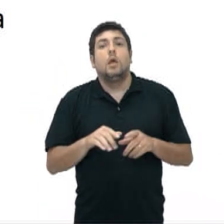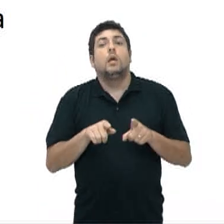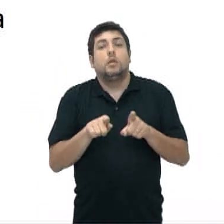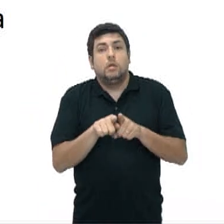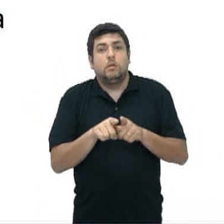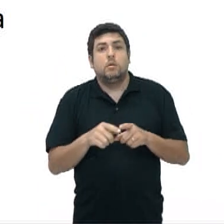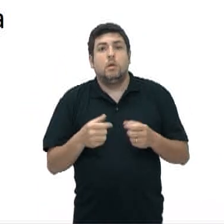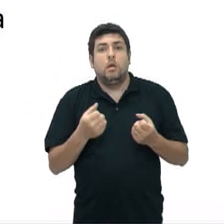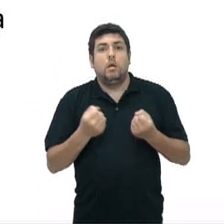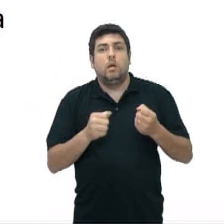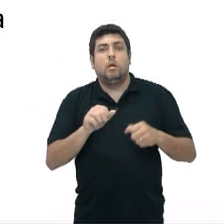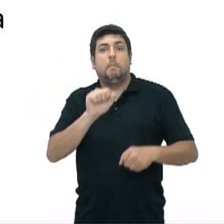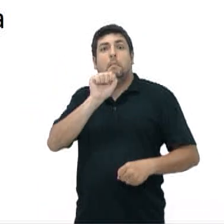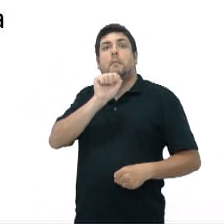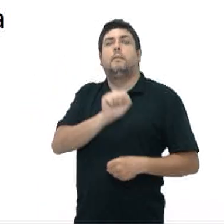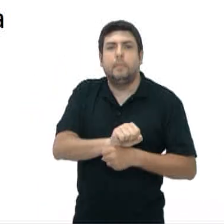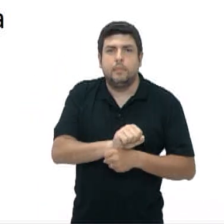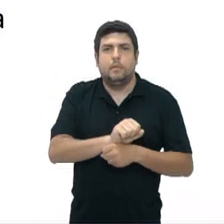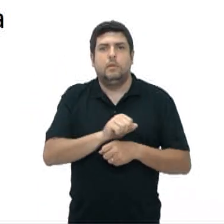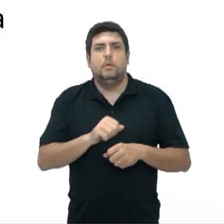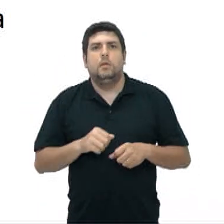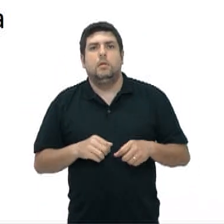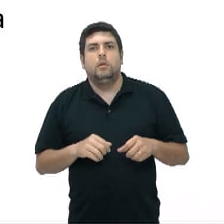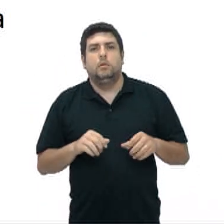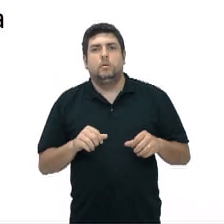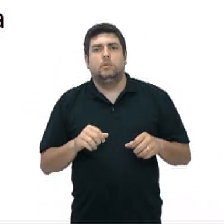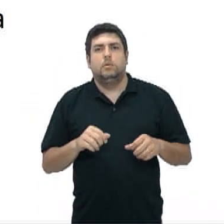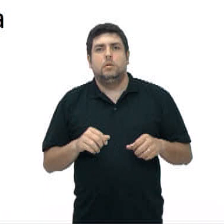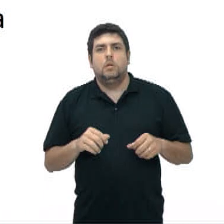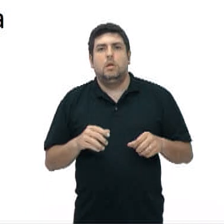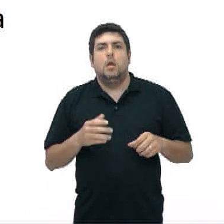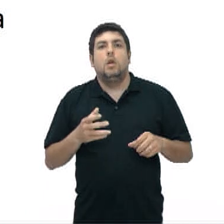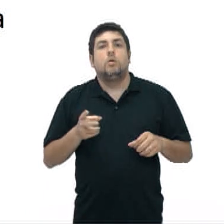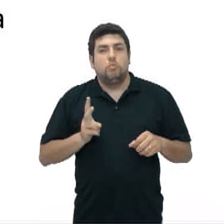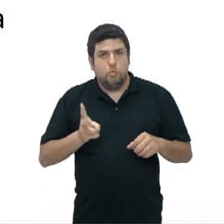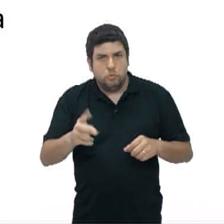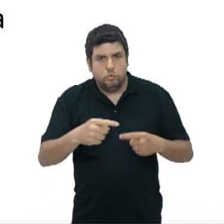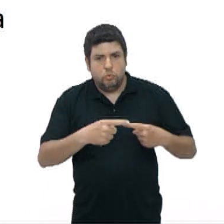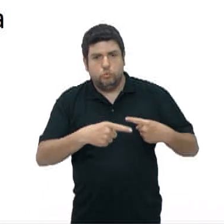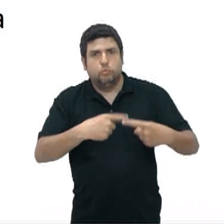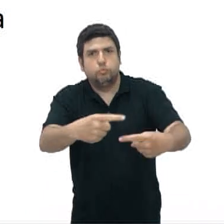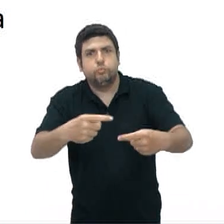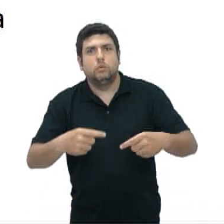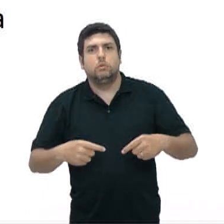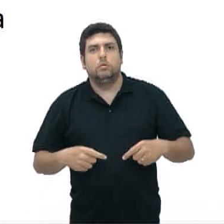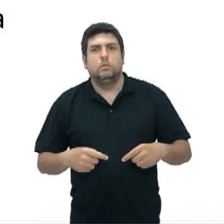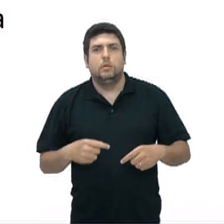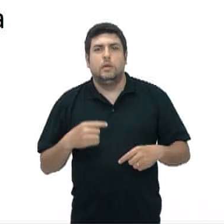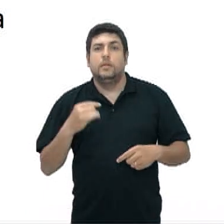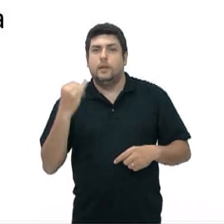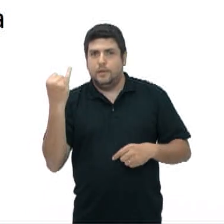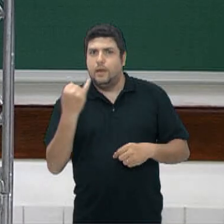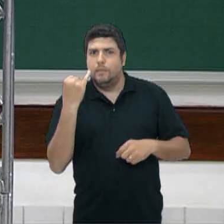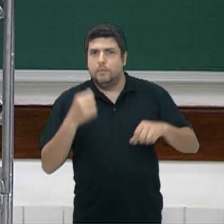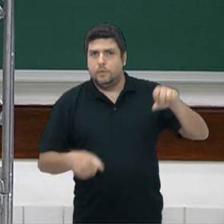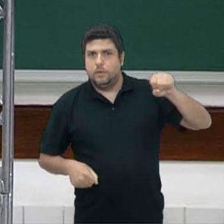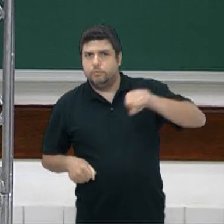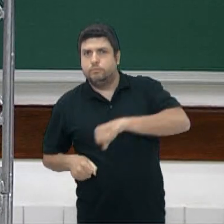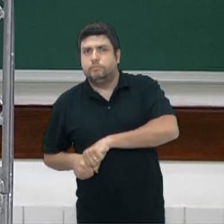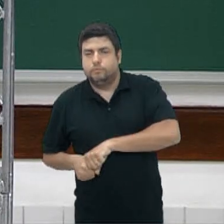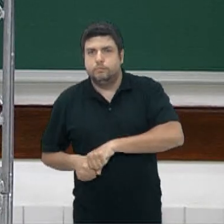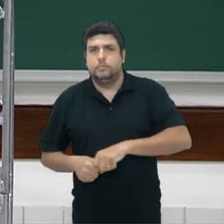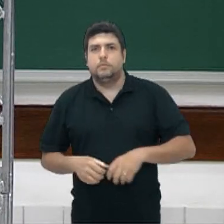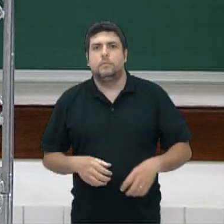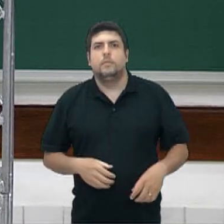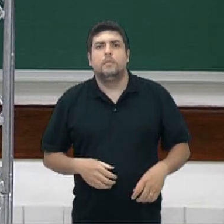em movimento com a velocidade da freada. Por exemplo, isso aqui tem a importância do cinto de segurança, certo? E hoje a gente